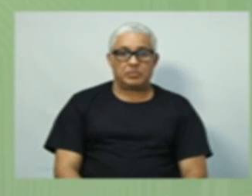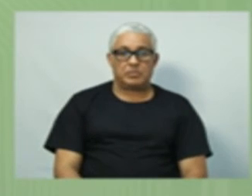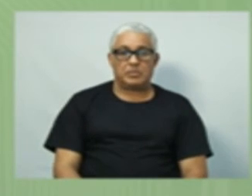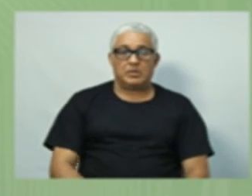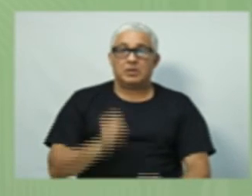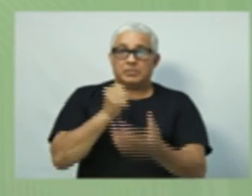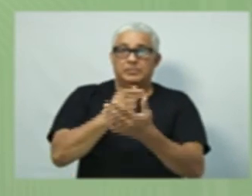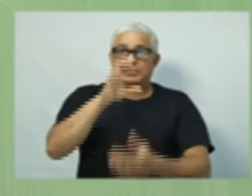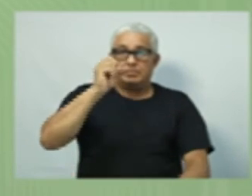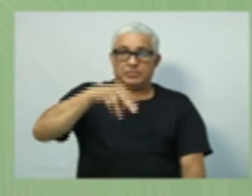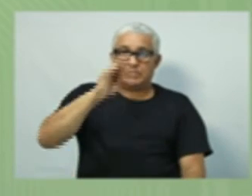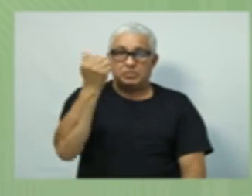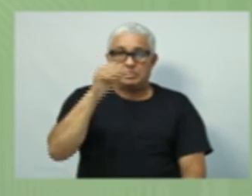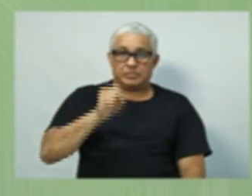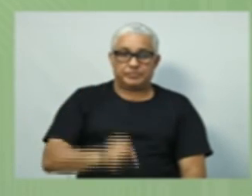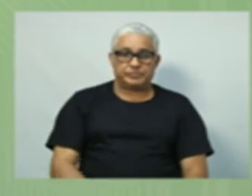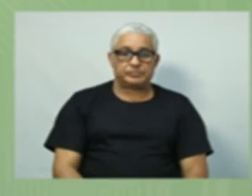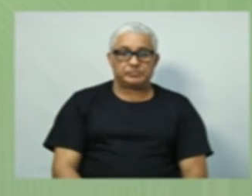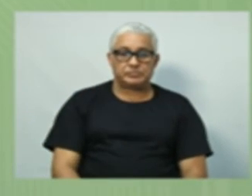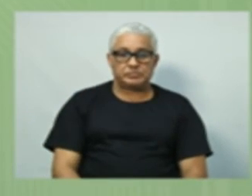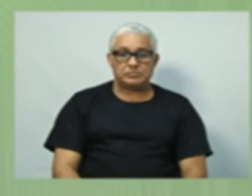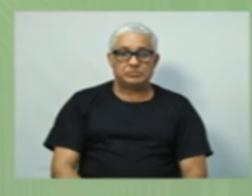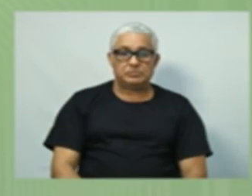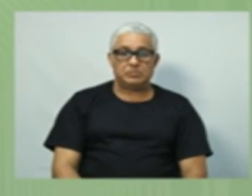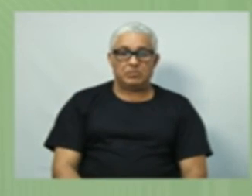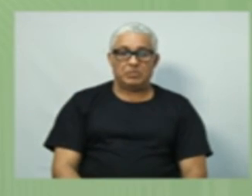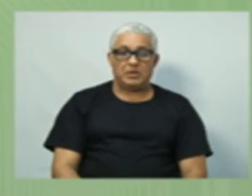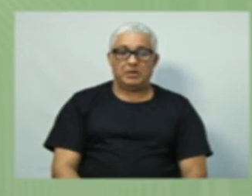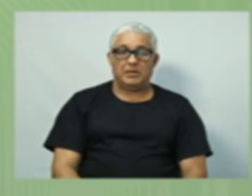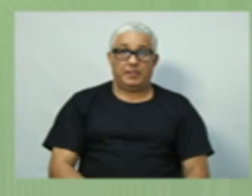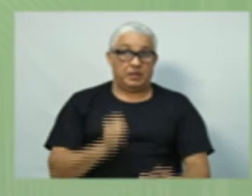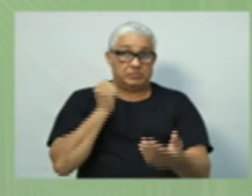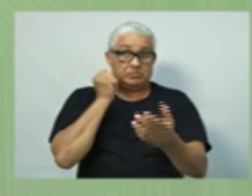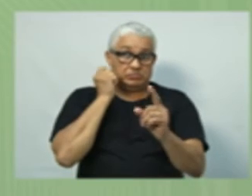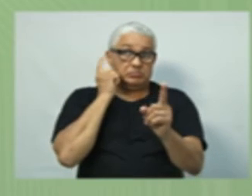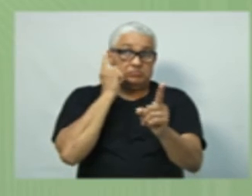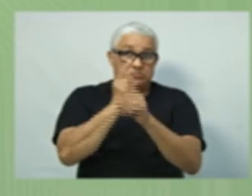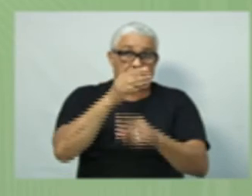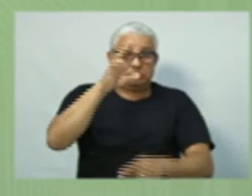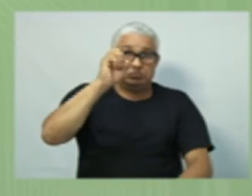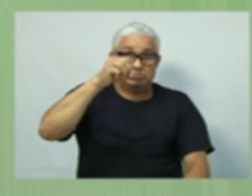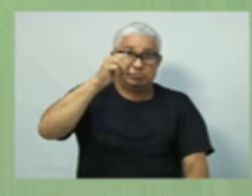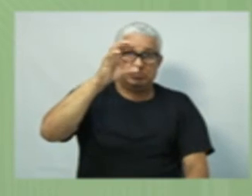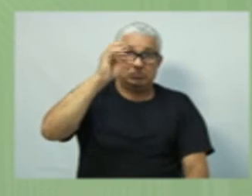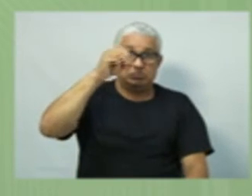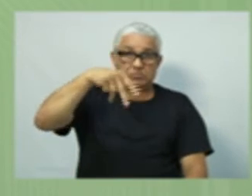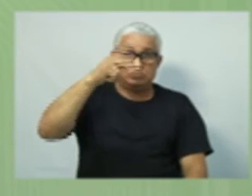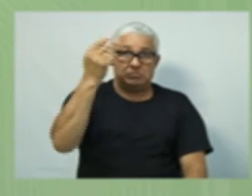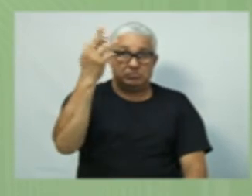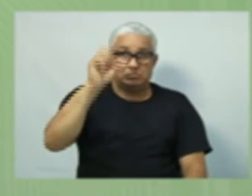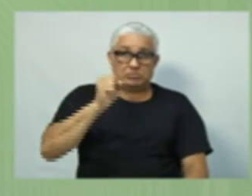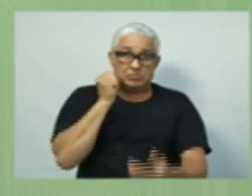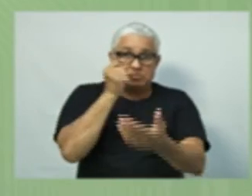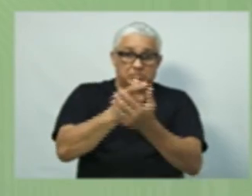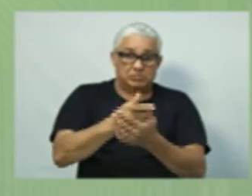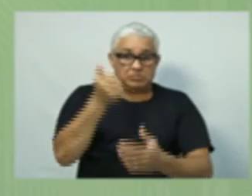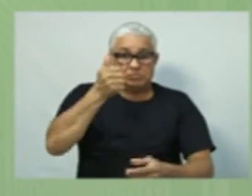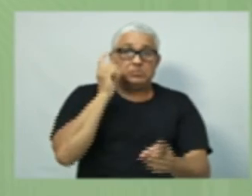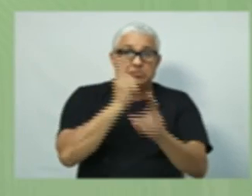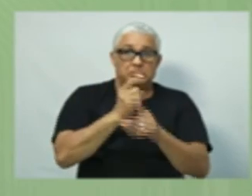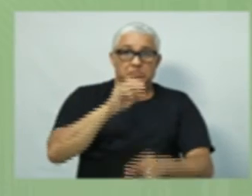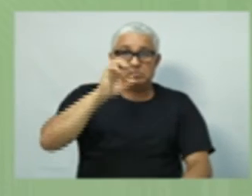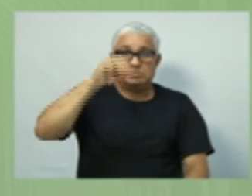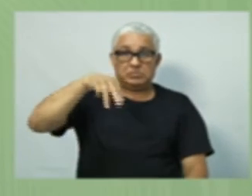compra o tempo que demora de comprar e pagar pra mim pra eu achar o prazo médio de pagamento de compras primeiramente eu tenho que achar compras com a seguinte